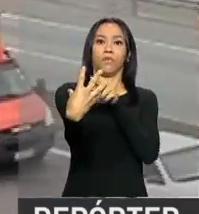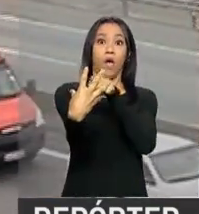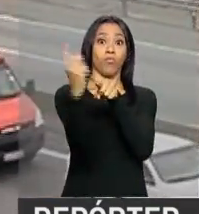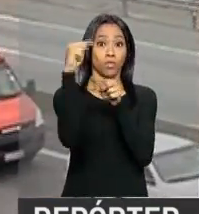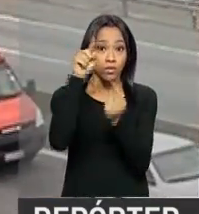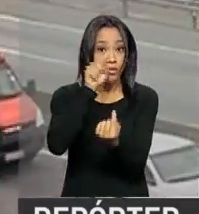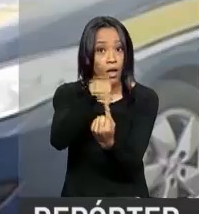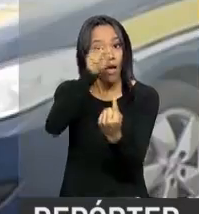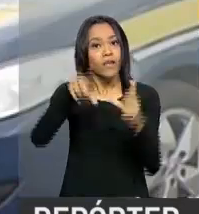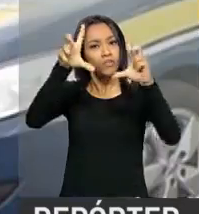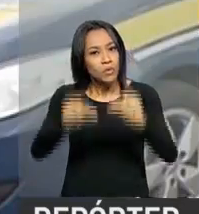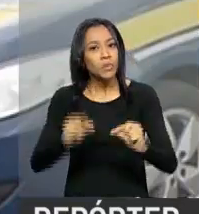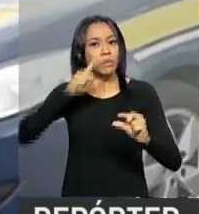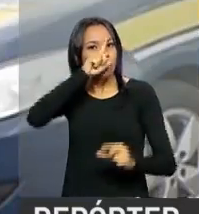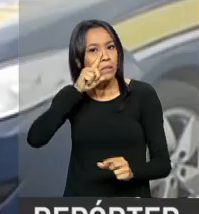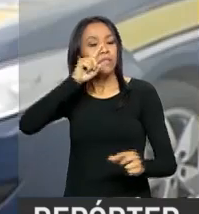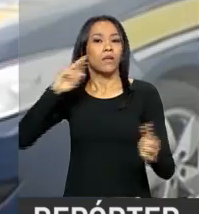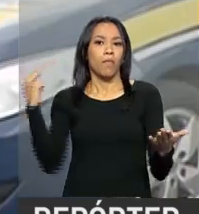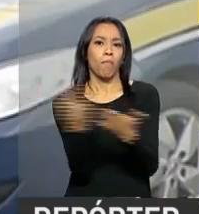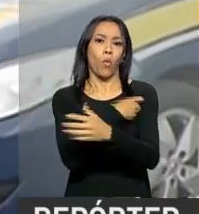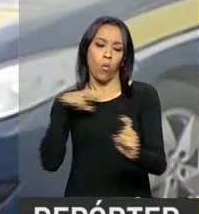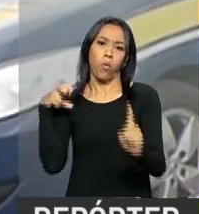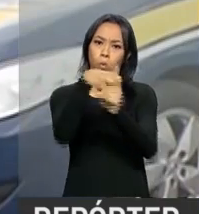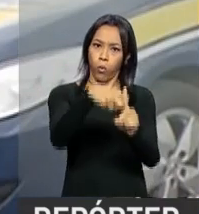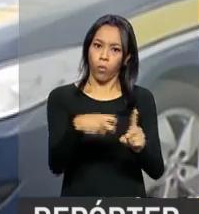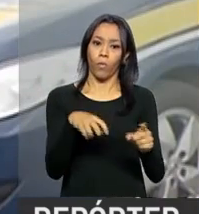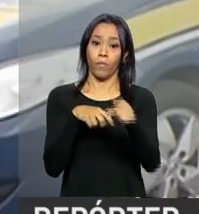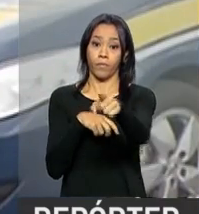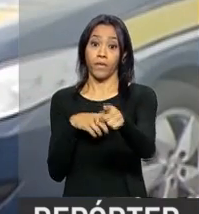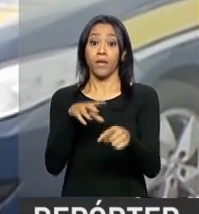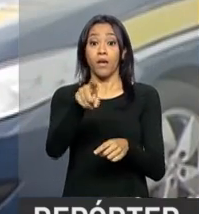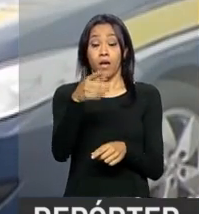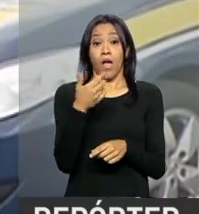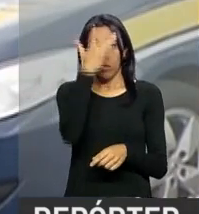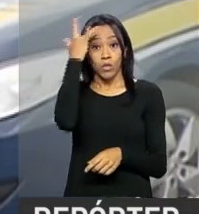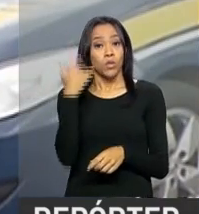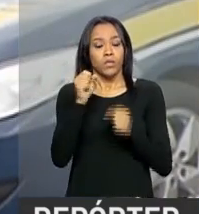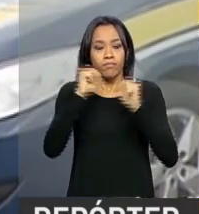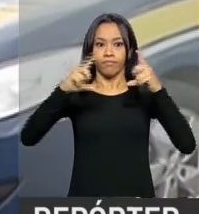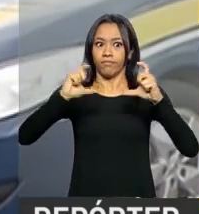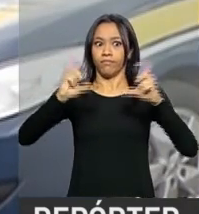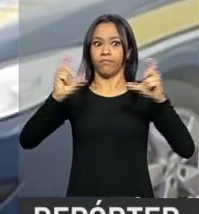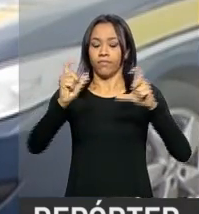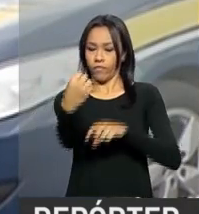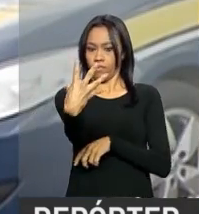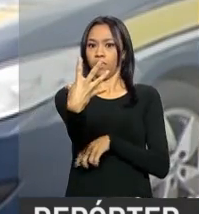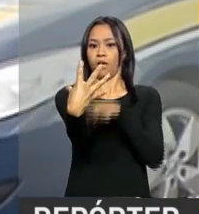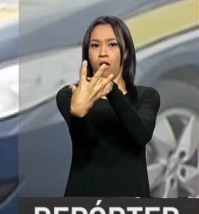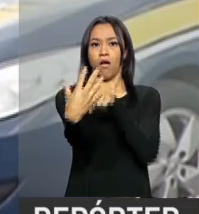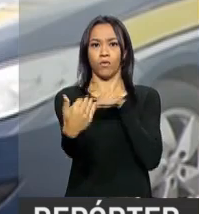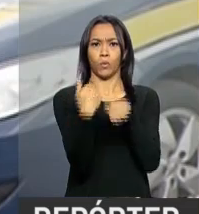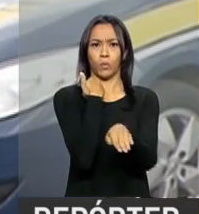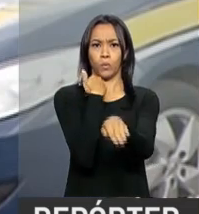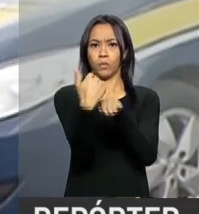nas rodovias. O fato da gente tornar os veículos mais visíveis aos outros motoristas e aos pedestres, a gente acredita que a